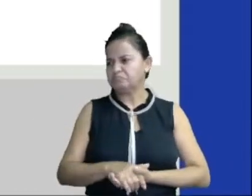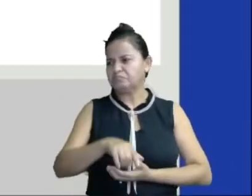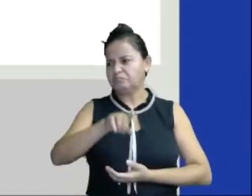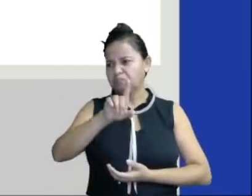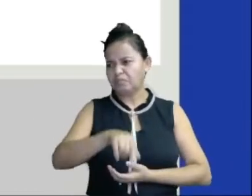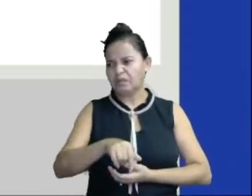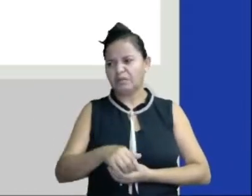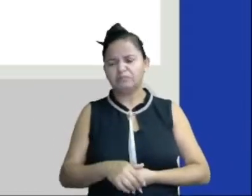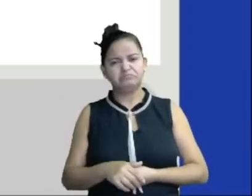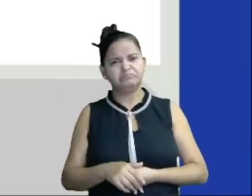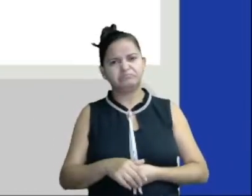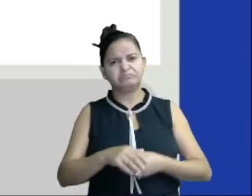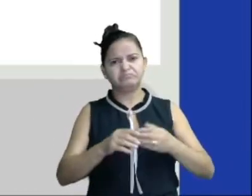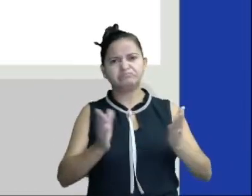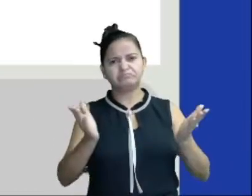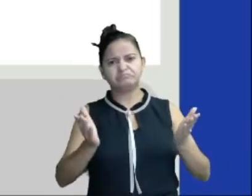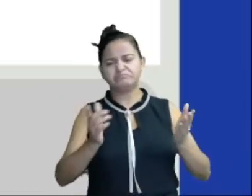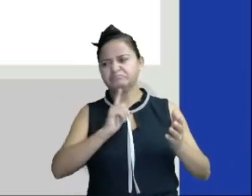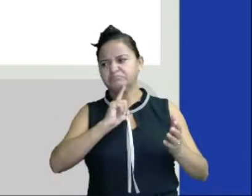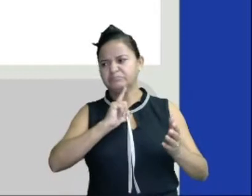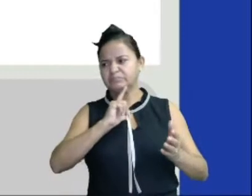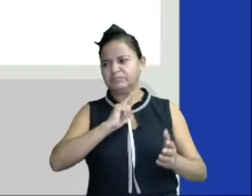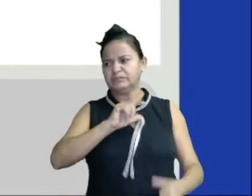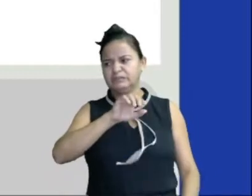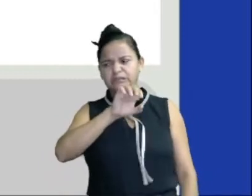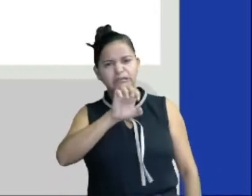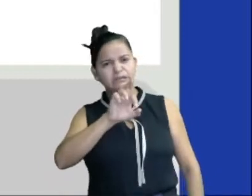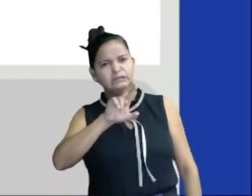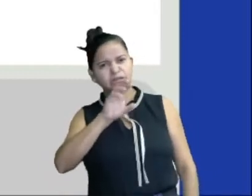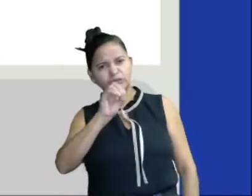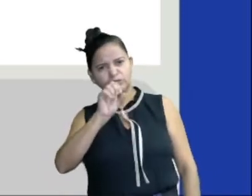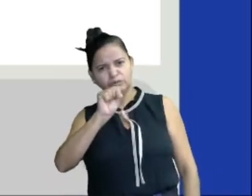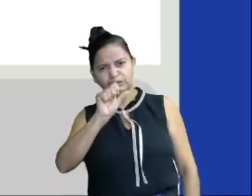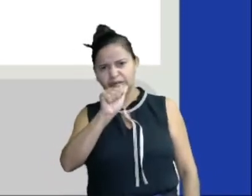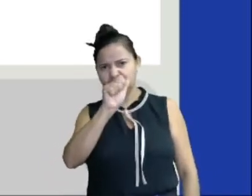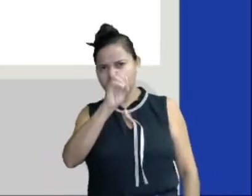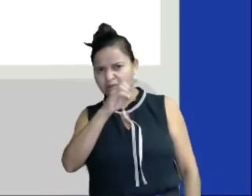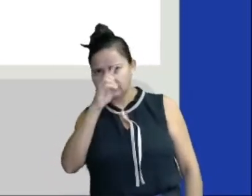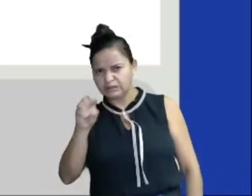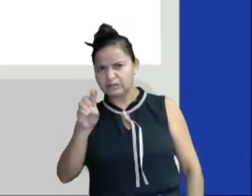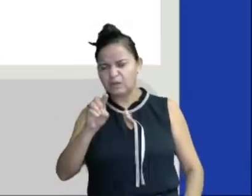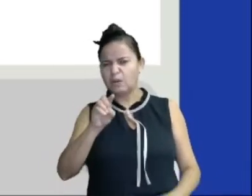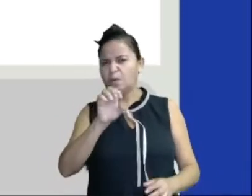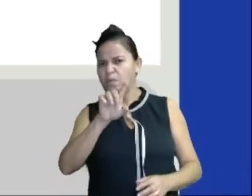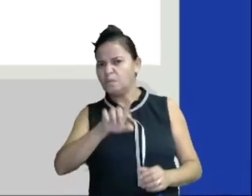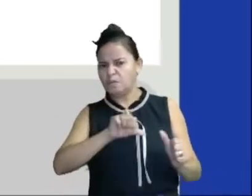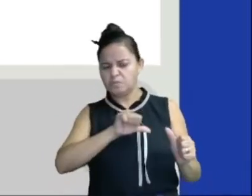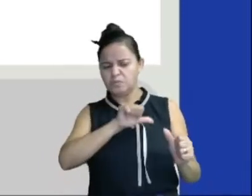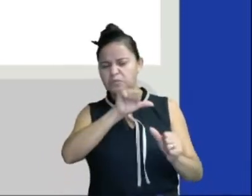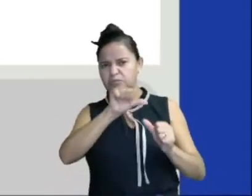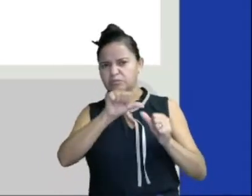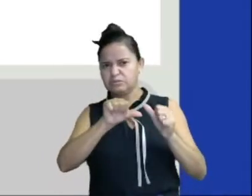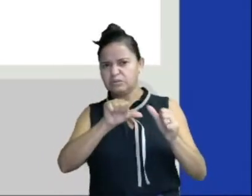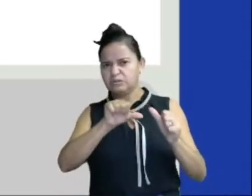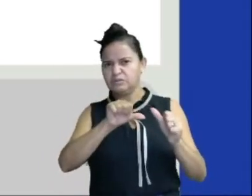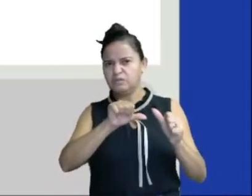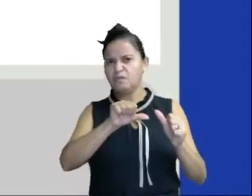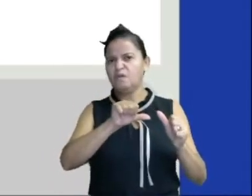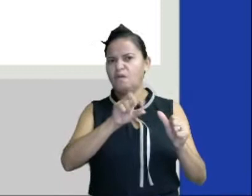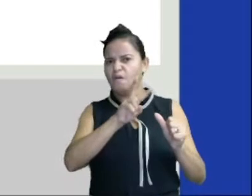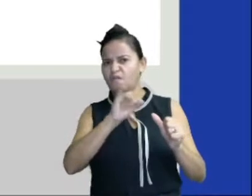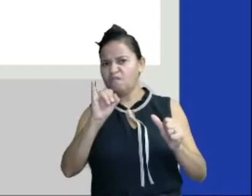vai sofrendo um processo de erosão ao longo do tempo e vai então se formando os solos, que a gente chama de